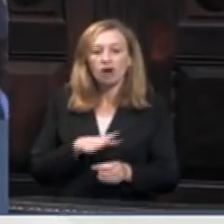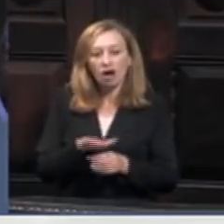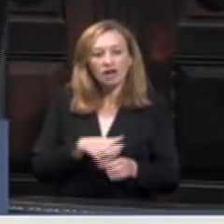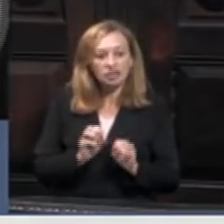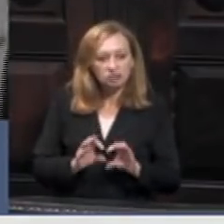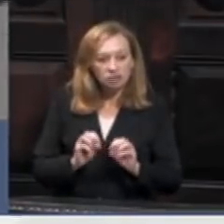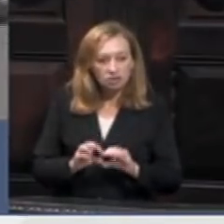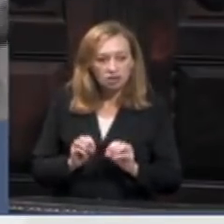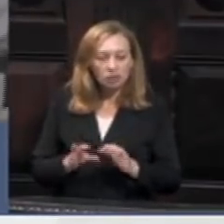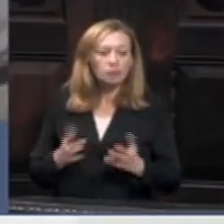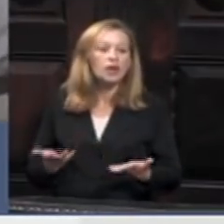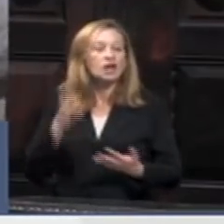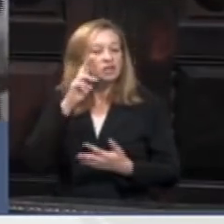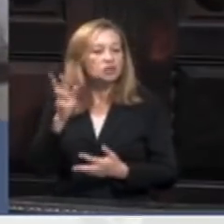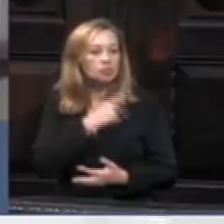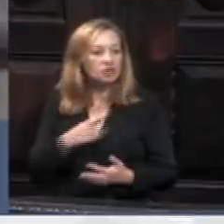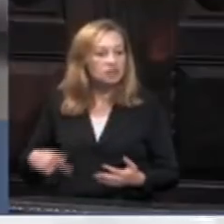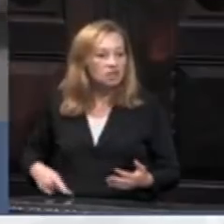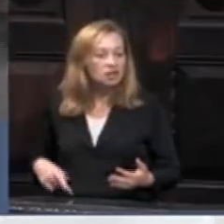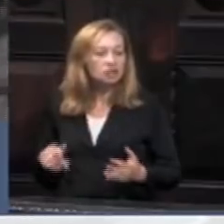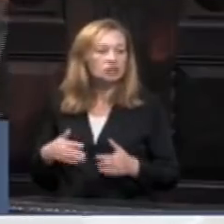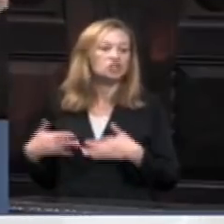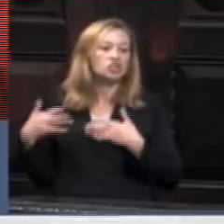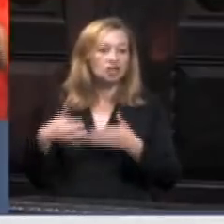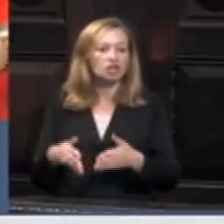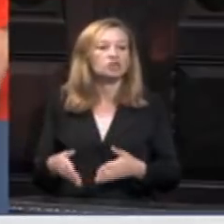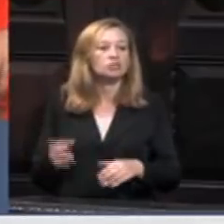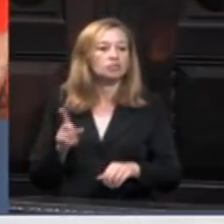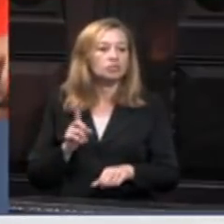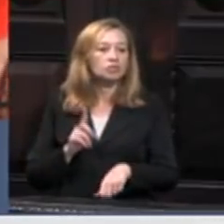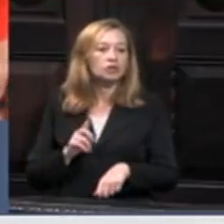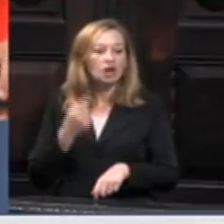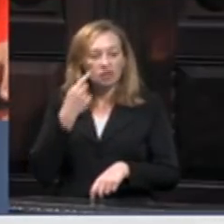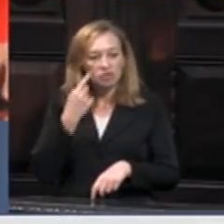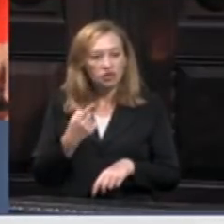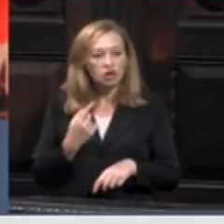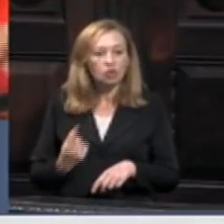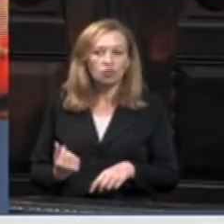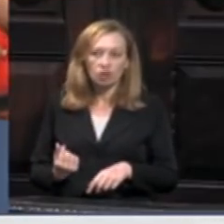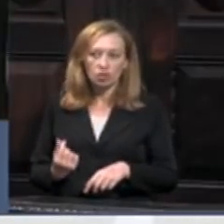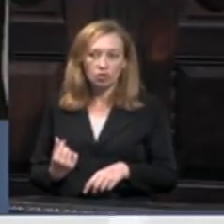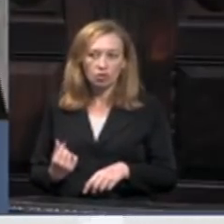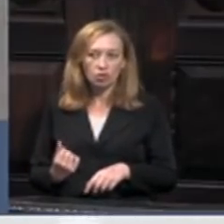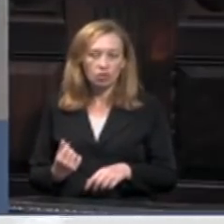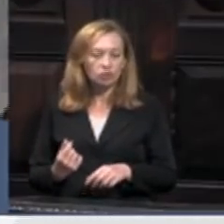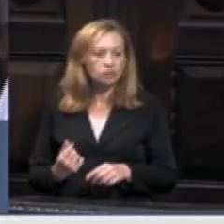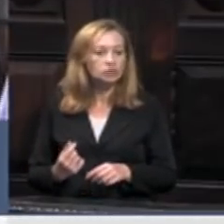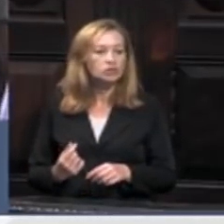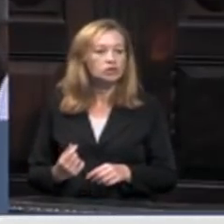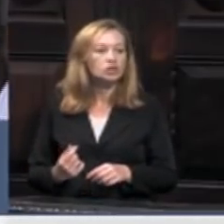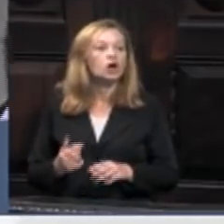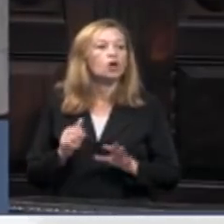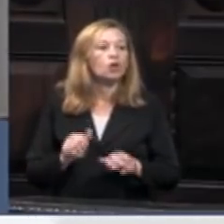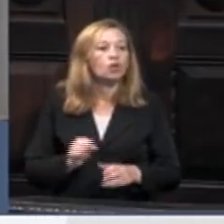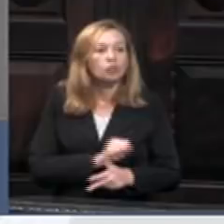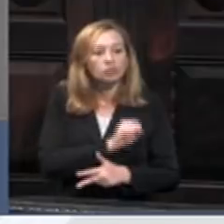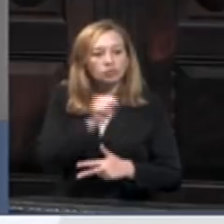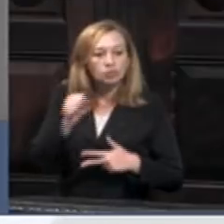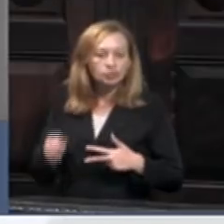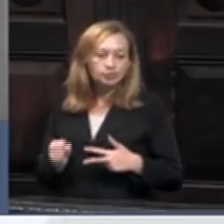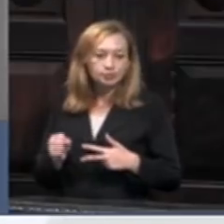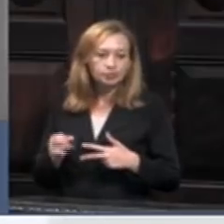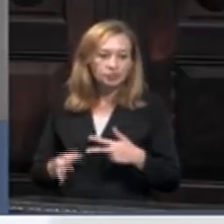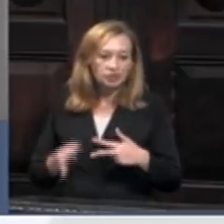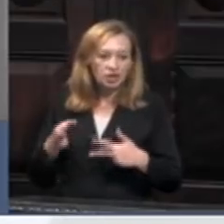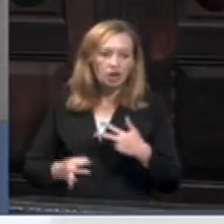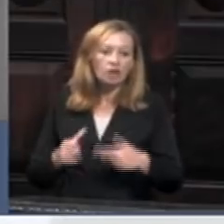Presidente, a gente está chegando aqui para votar um orçamento que o Poder Judiciário tem 13%